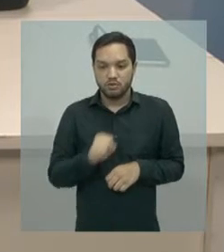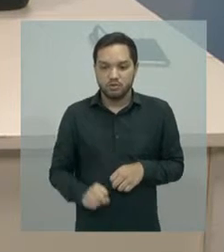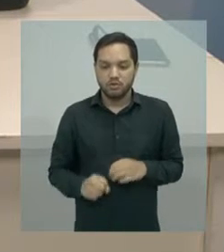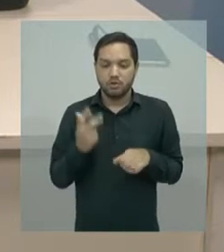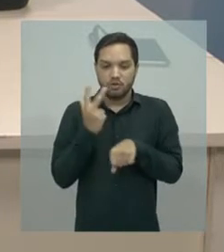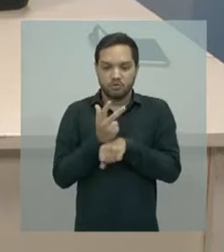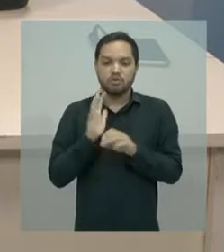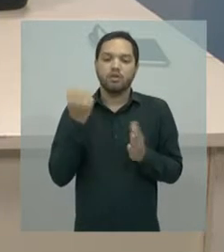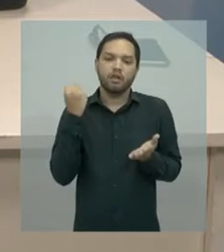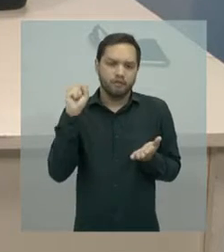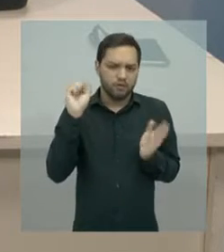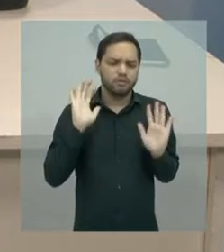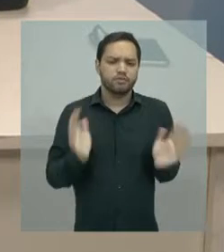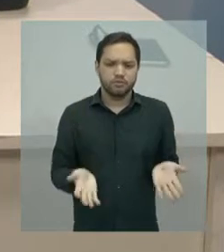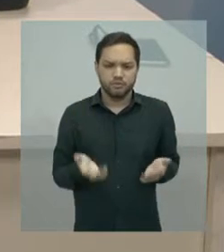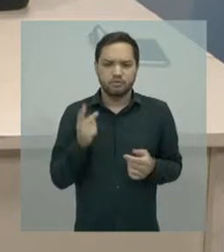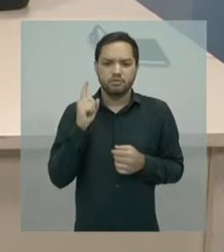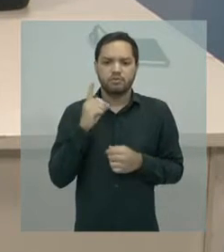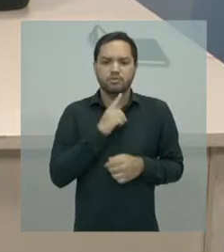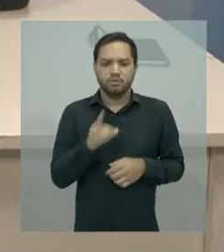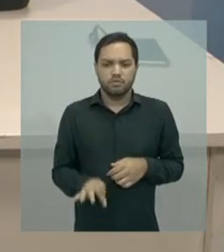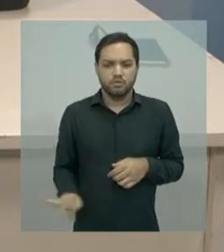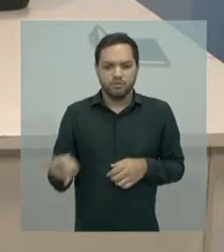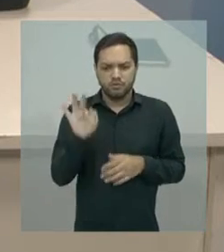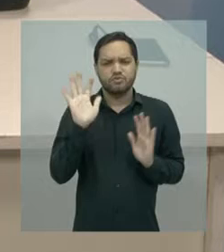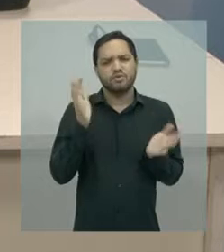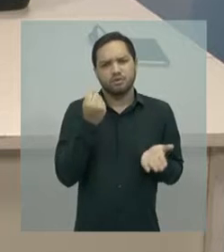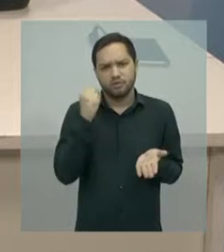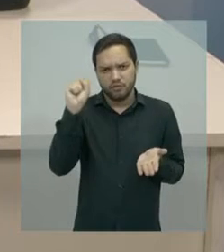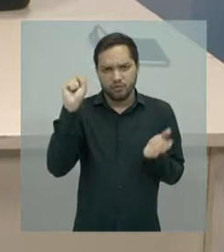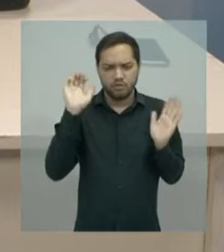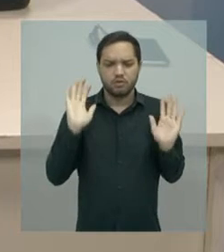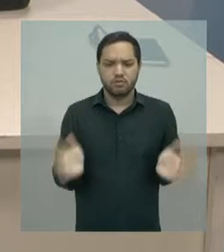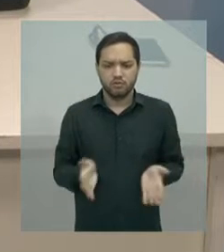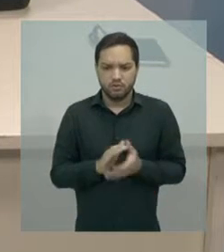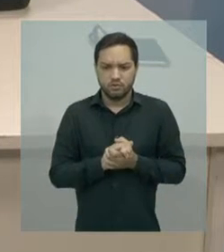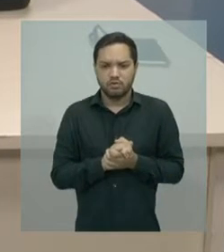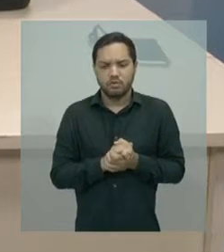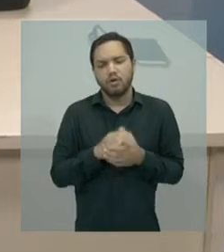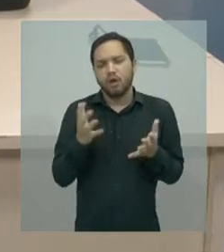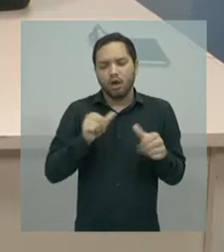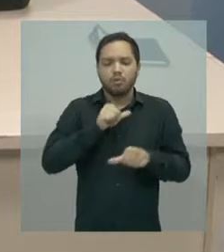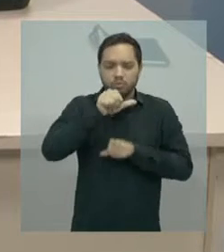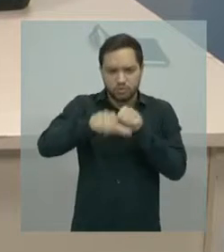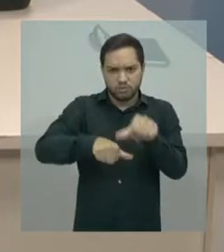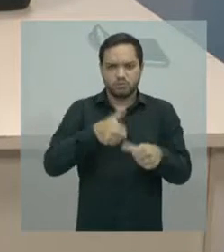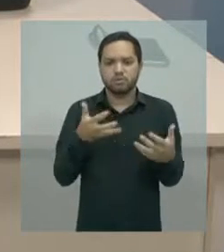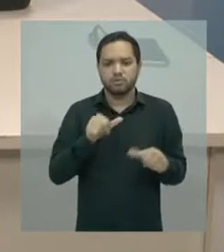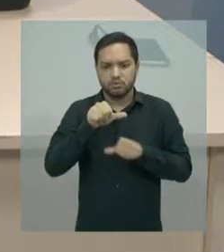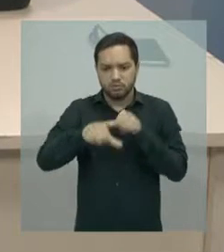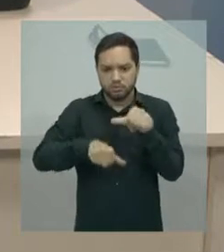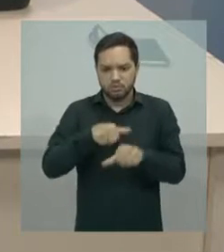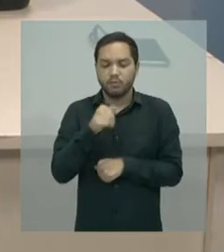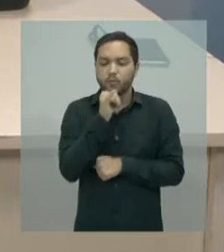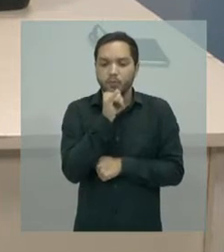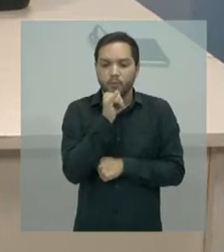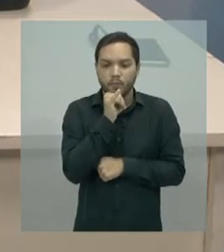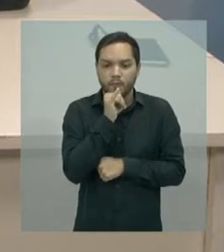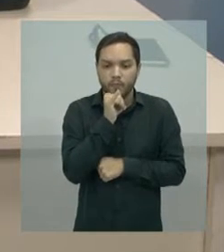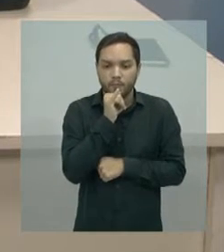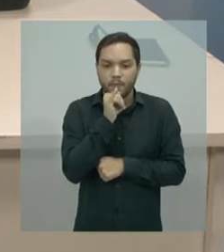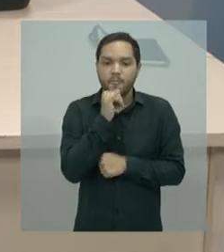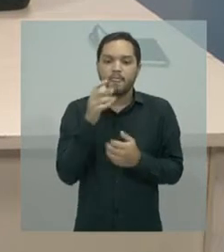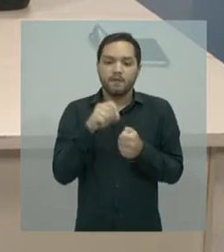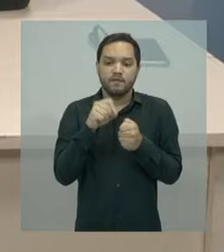defendendo. Lá os deputados federais todos já defenderam essa mudança. Lá, nós defendemos, por exemplo, que seja